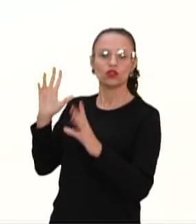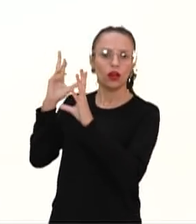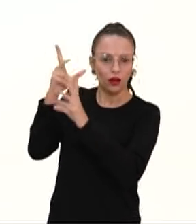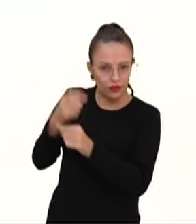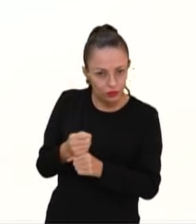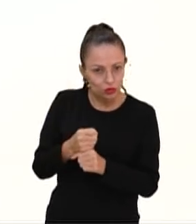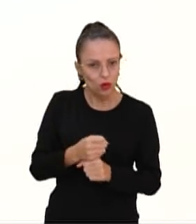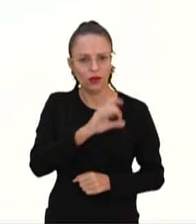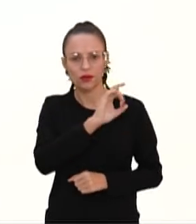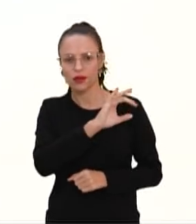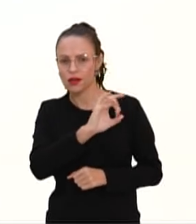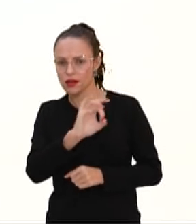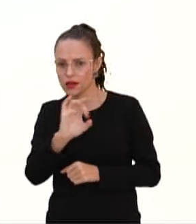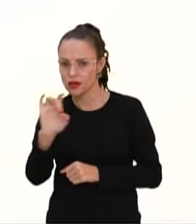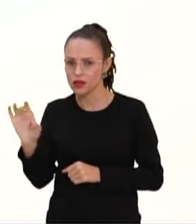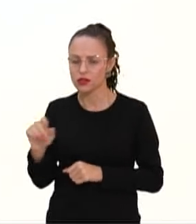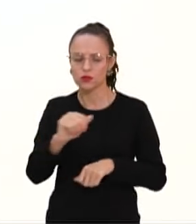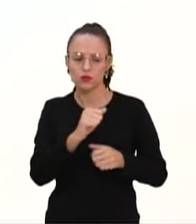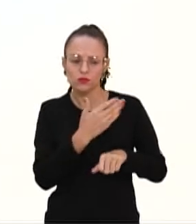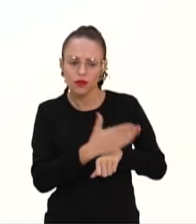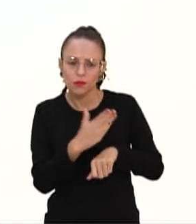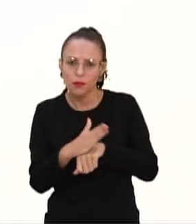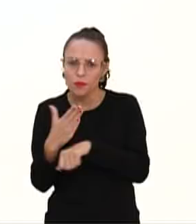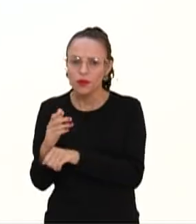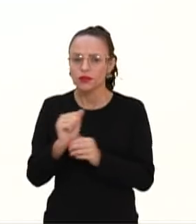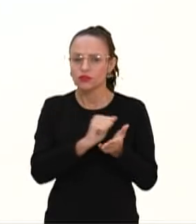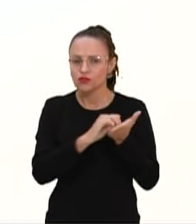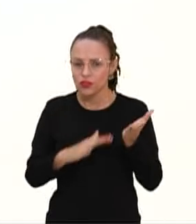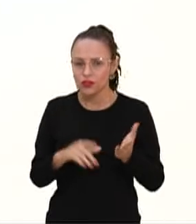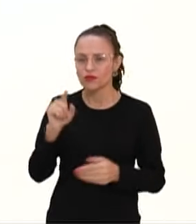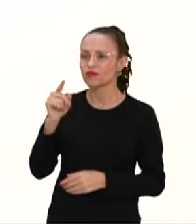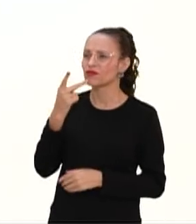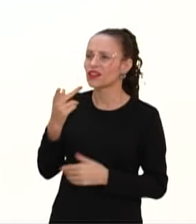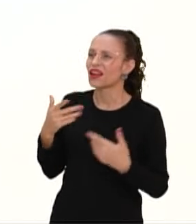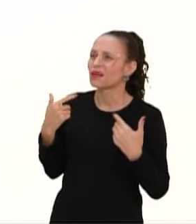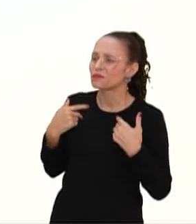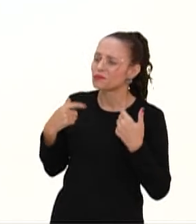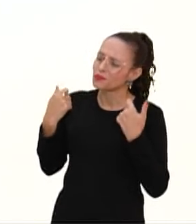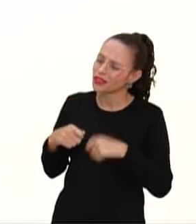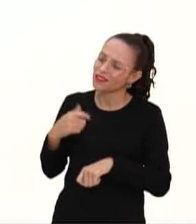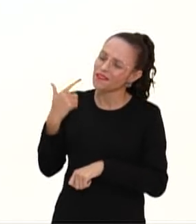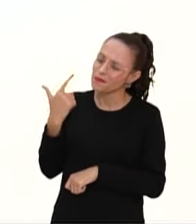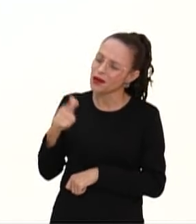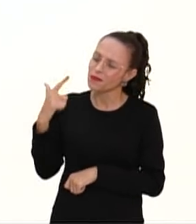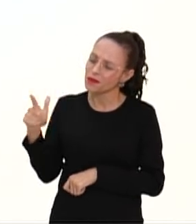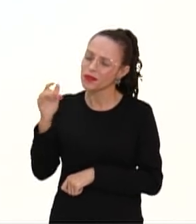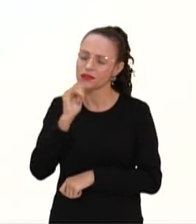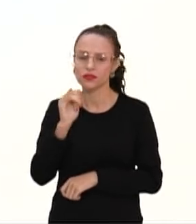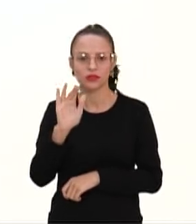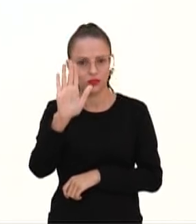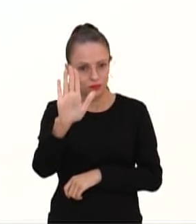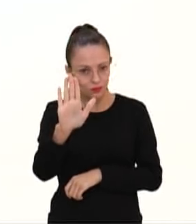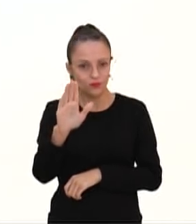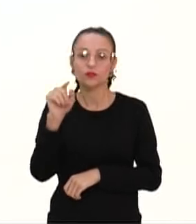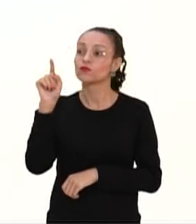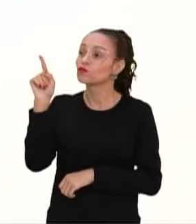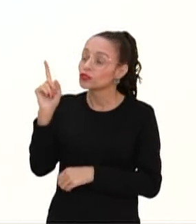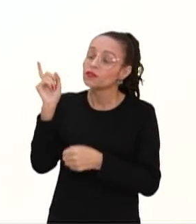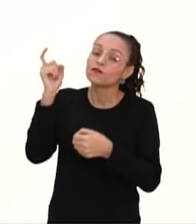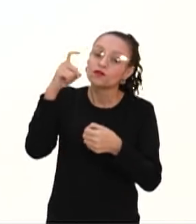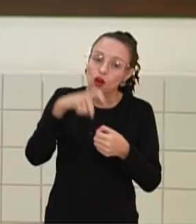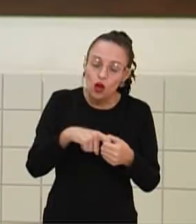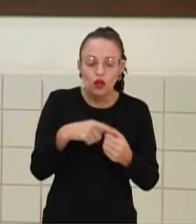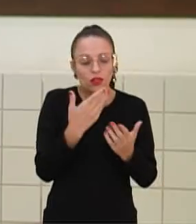esses casos um a um, exercício a exercício. Às vezes você fala assim, poxa, eu precisava de mais alguns exemplos, professor. Então você volta lá